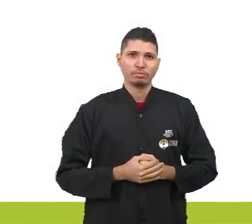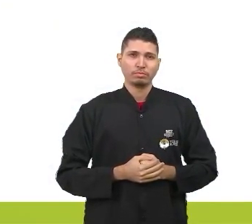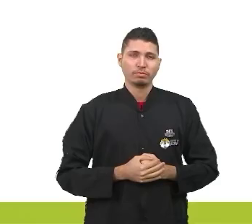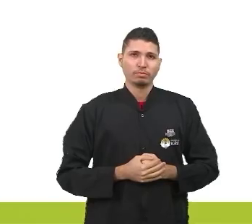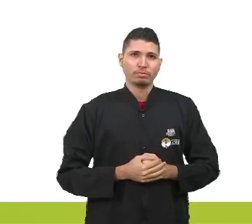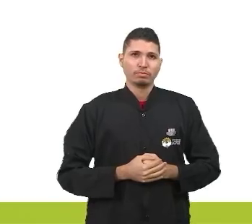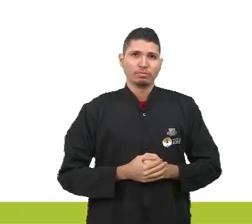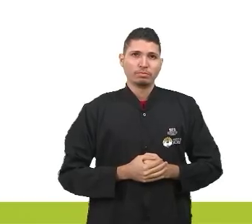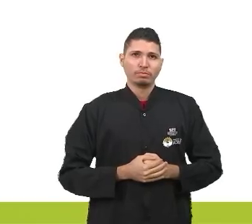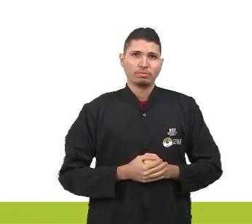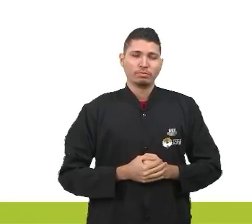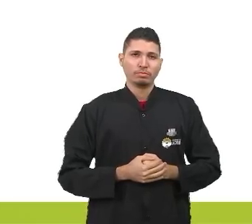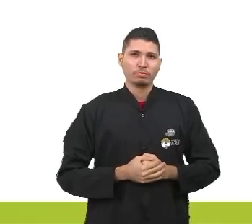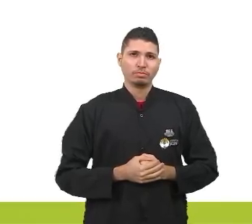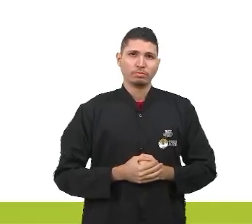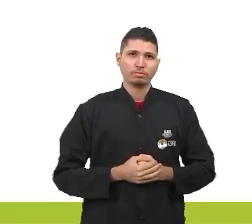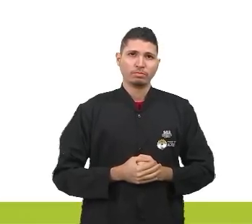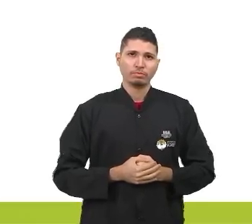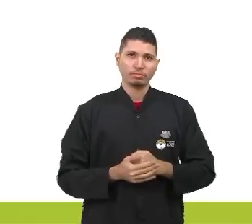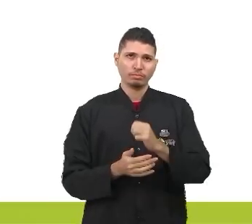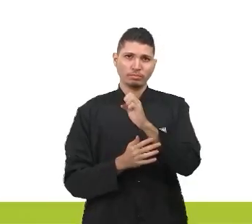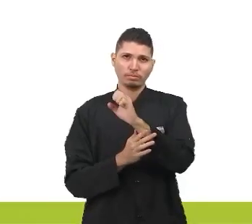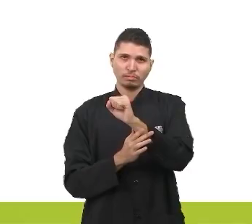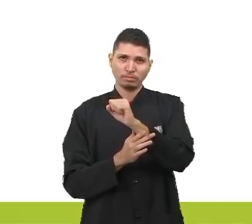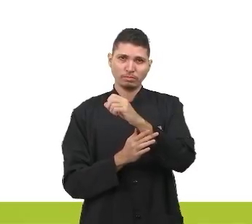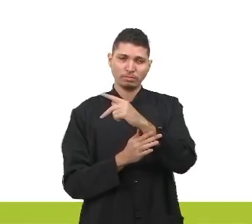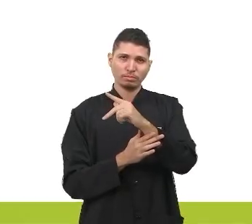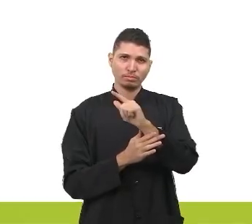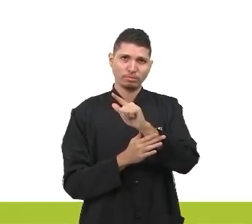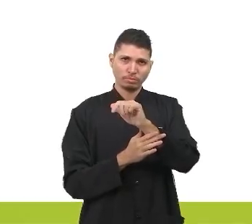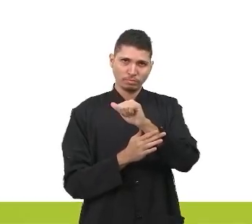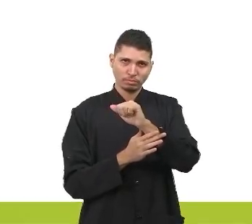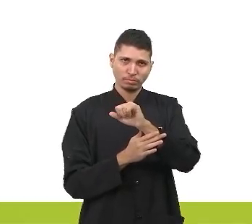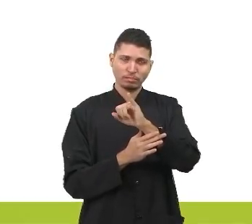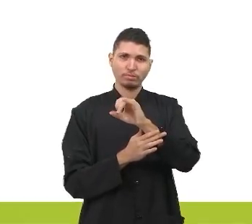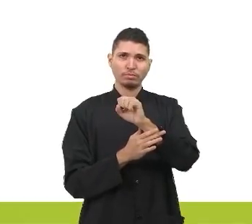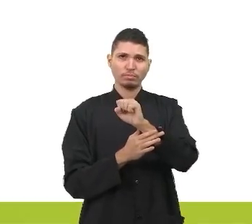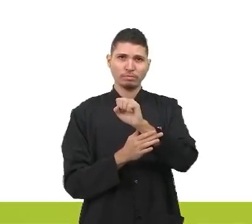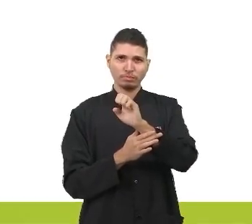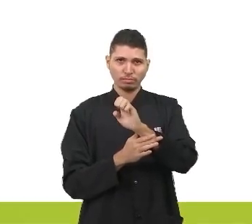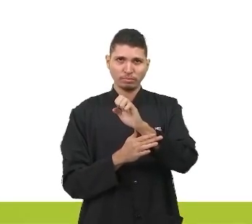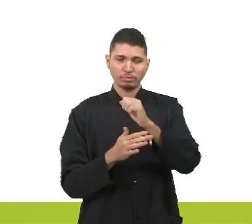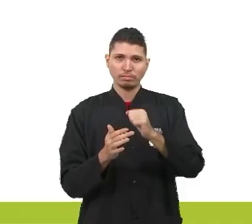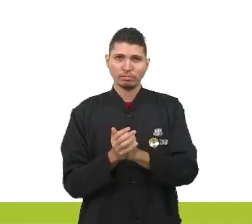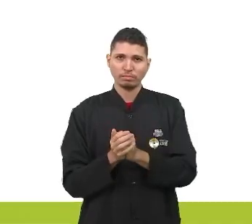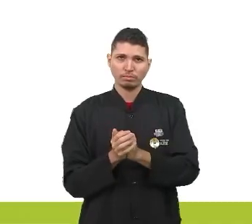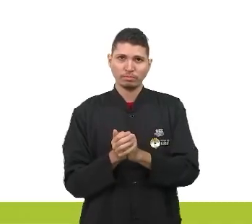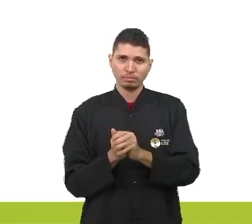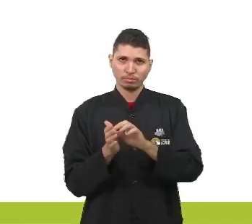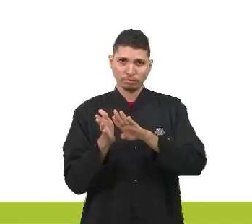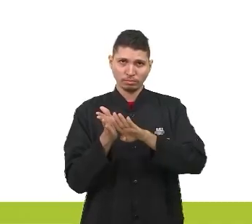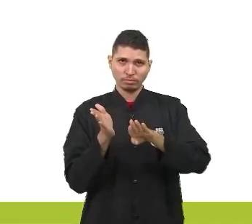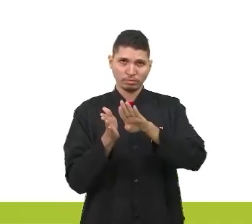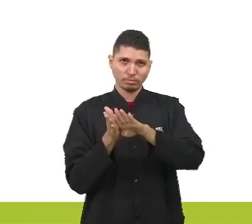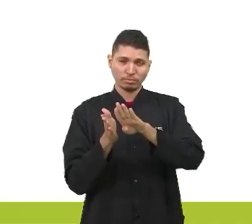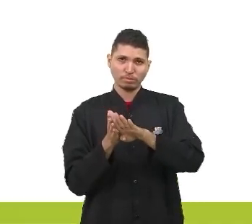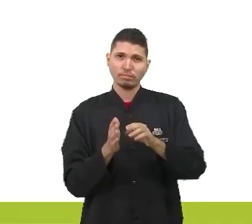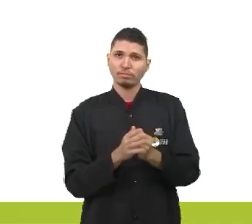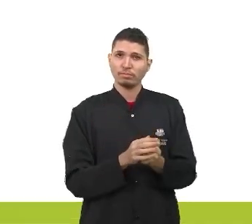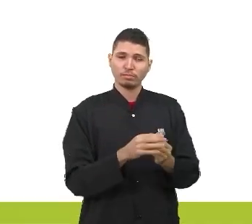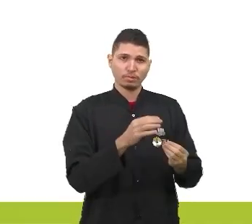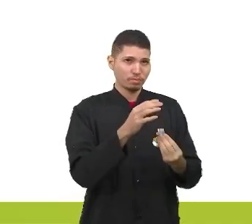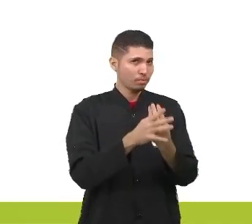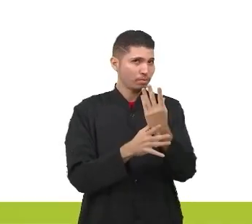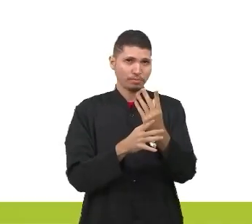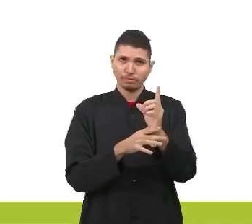sendo ele completo. Splicing é a retirada das regiões que não formam genes.